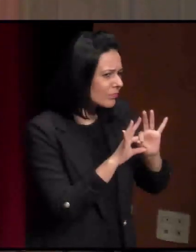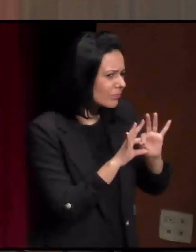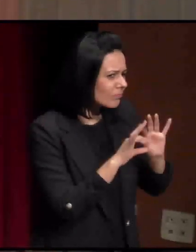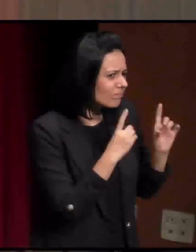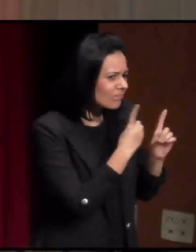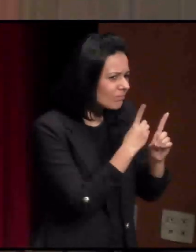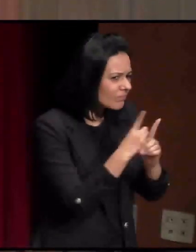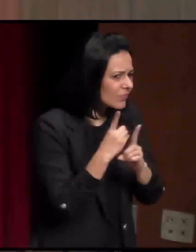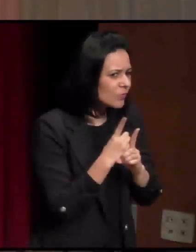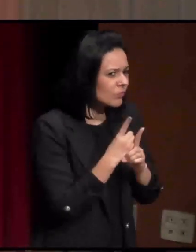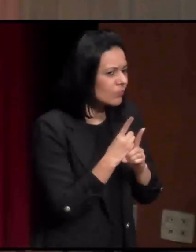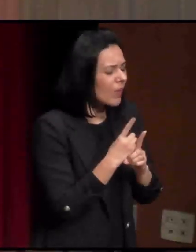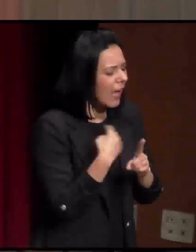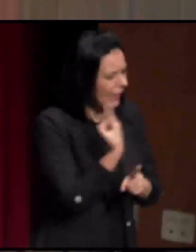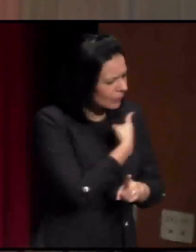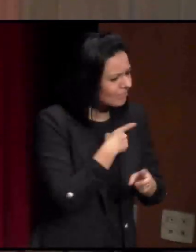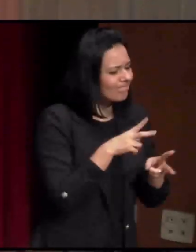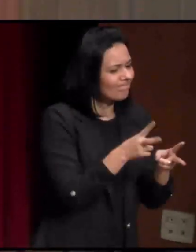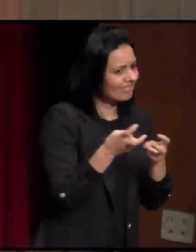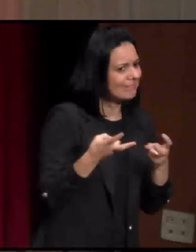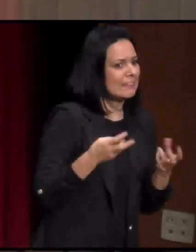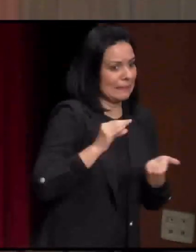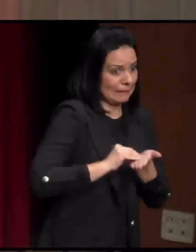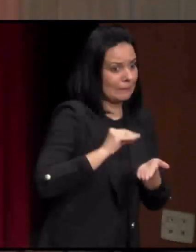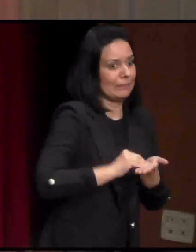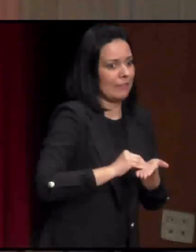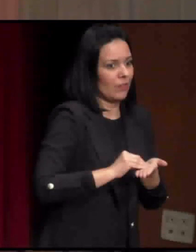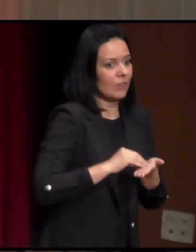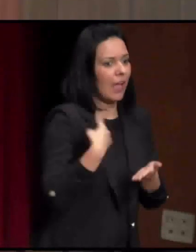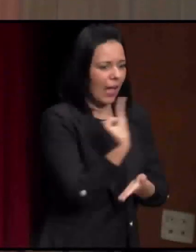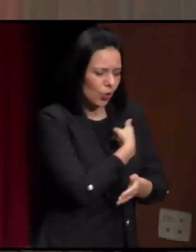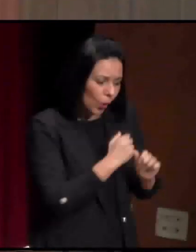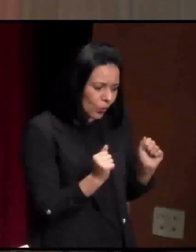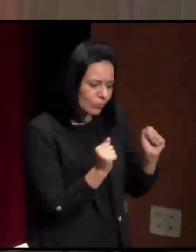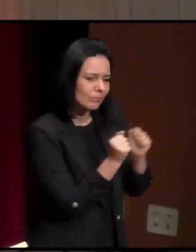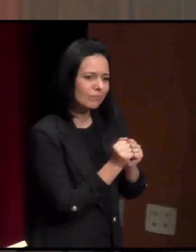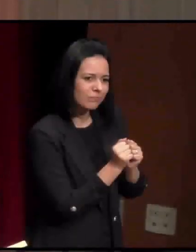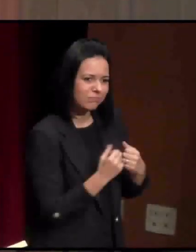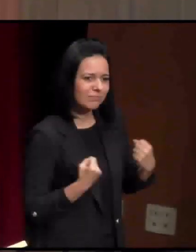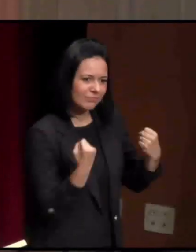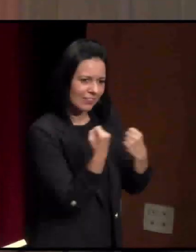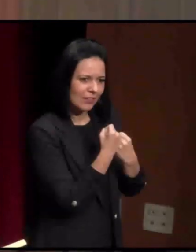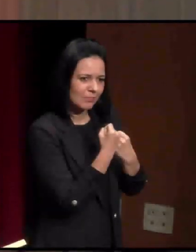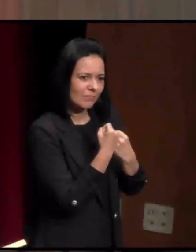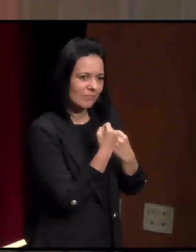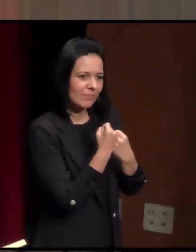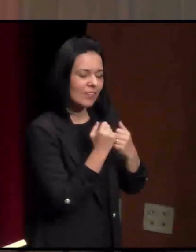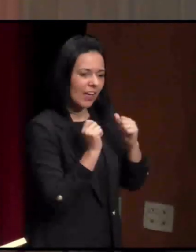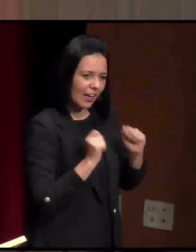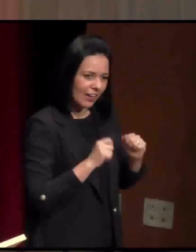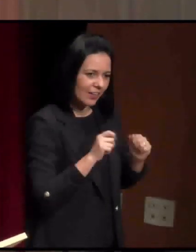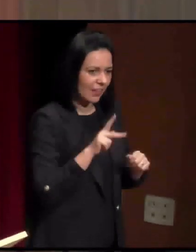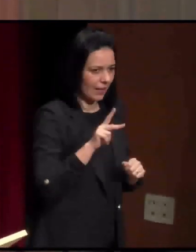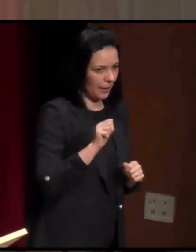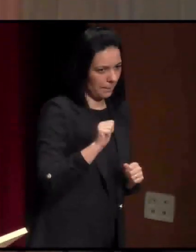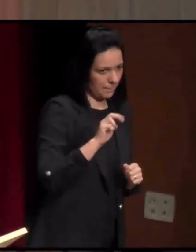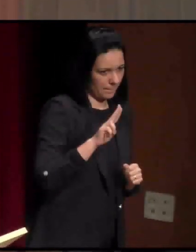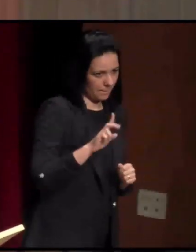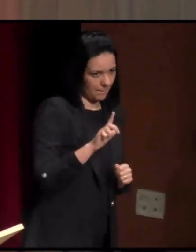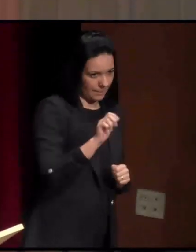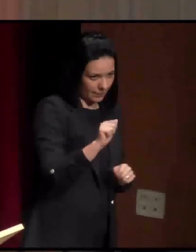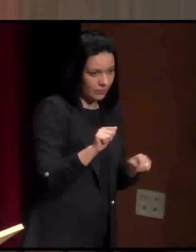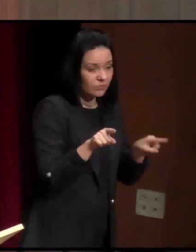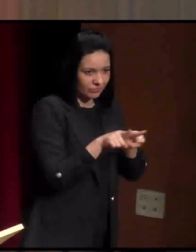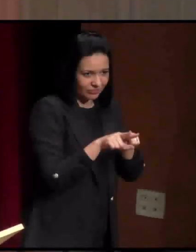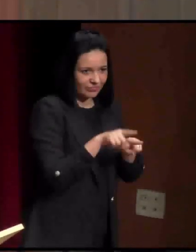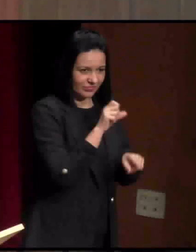muito mais a fazer. Então, nós decidimos ficar juntos e foi aí que a Paula veio para a Sociedade